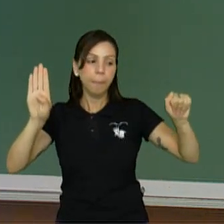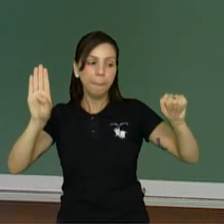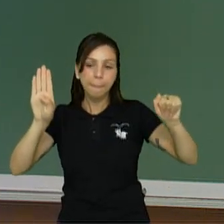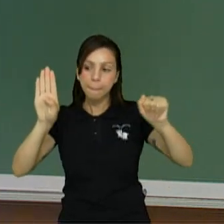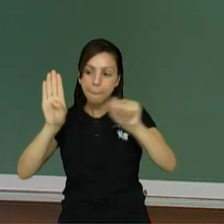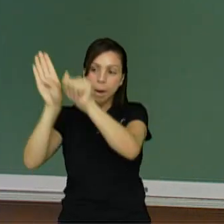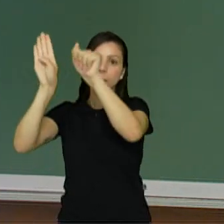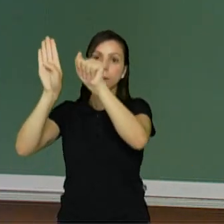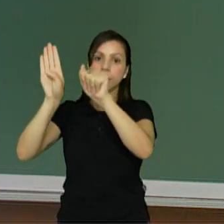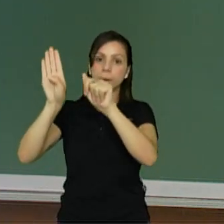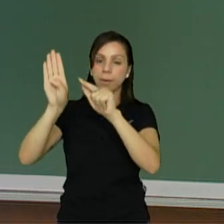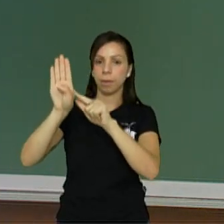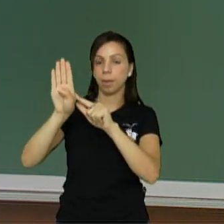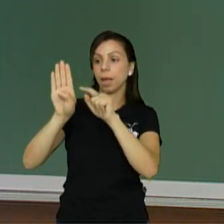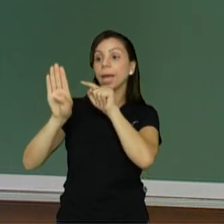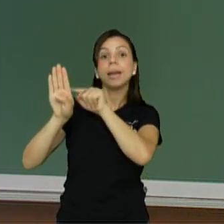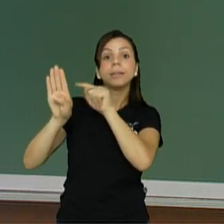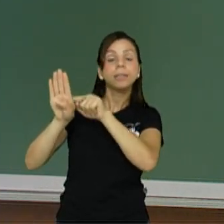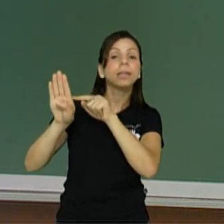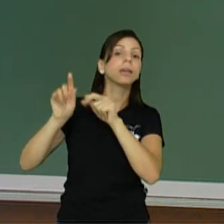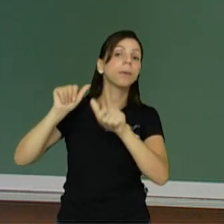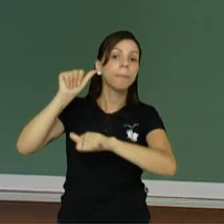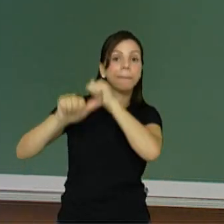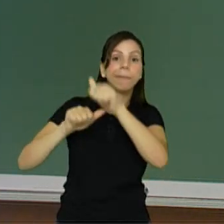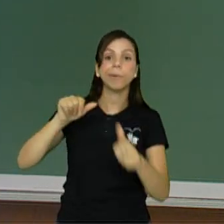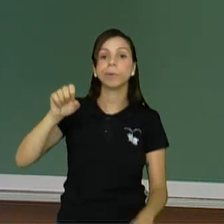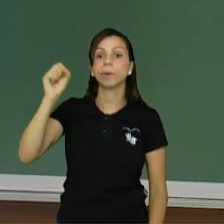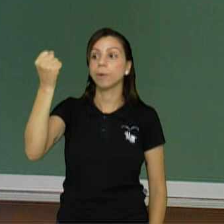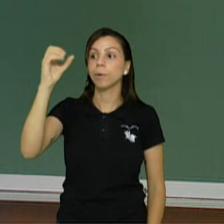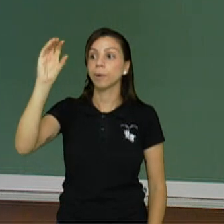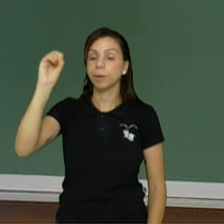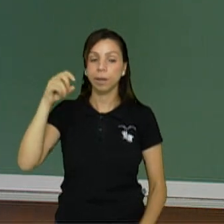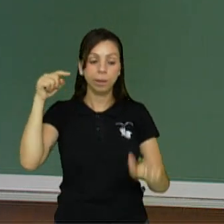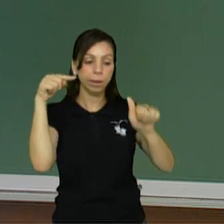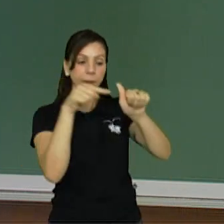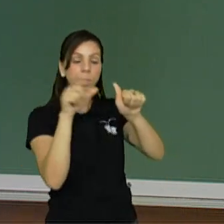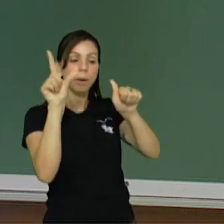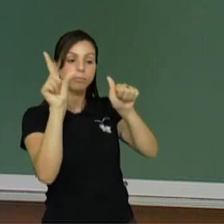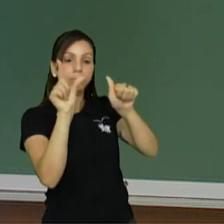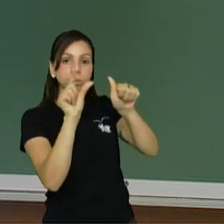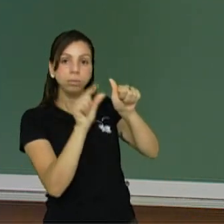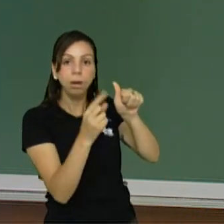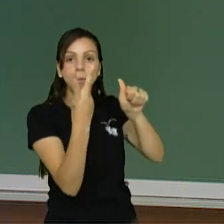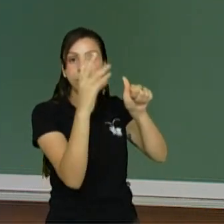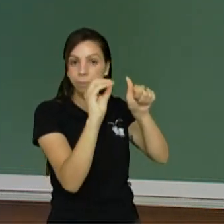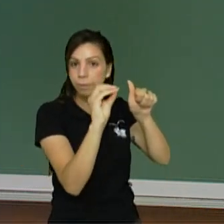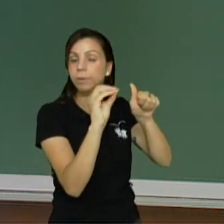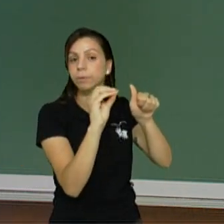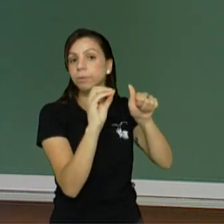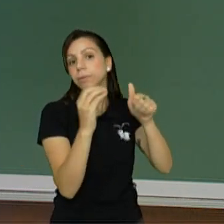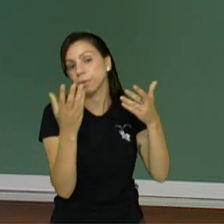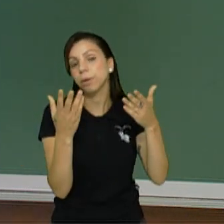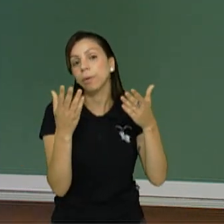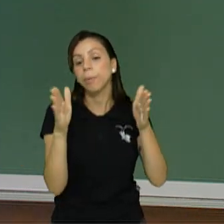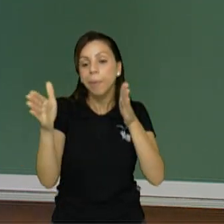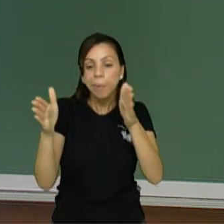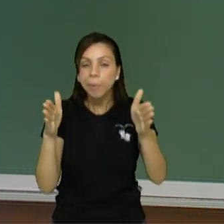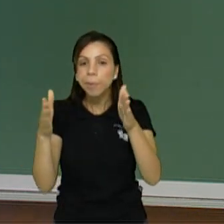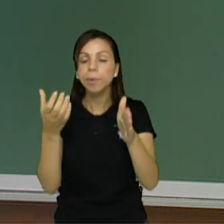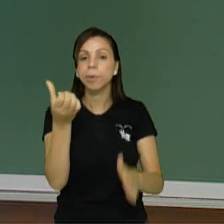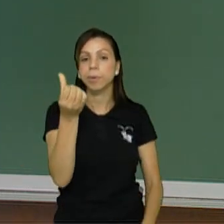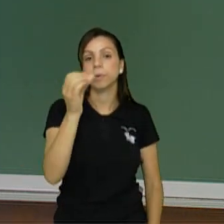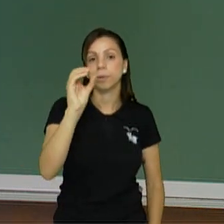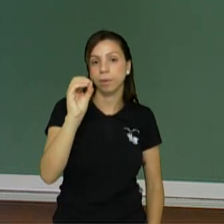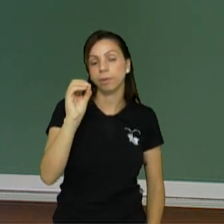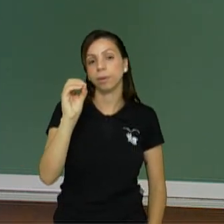saiu a 80 e o A baixou para 20. Então, existe uma velocidade relativa entre eles de 60. 80 menos